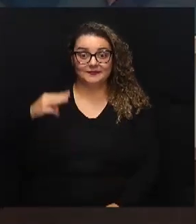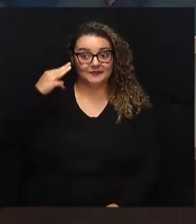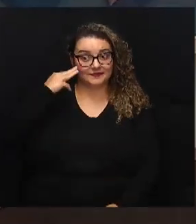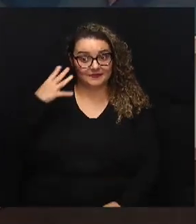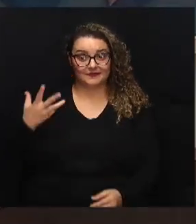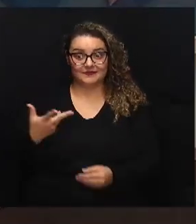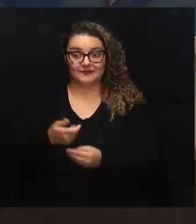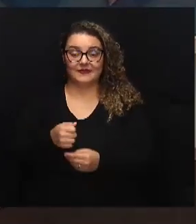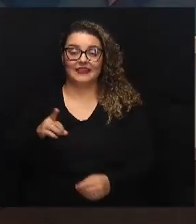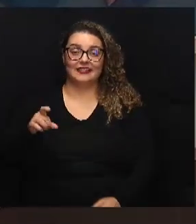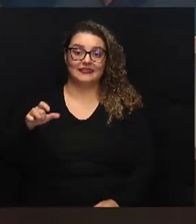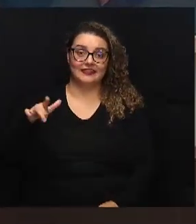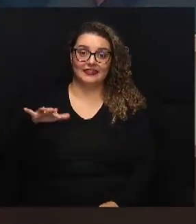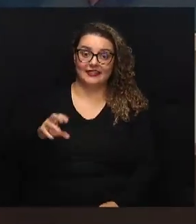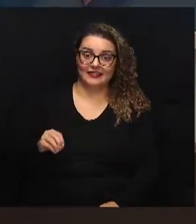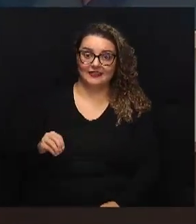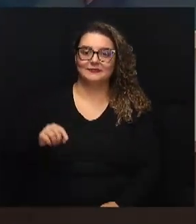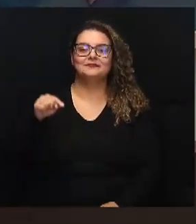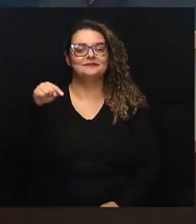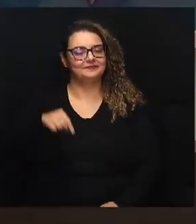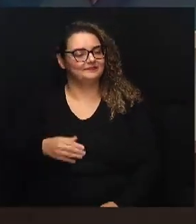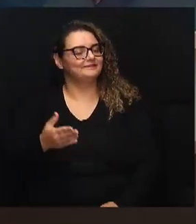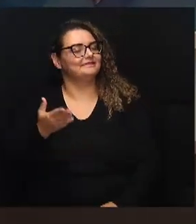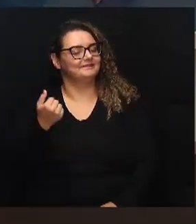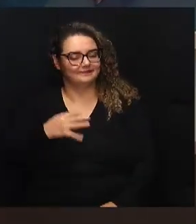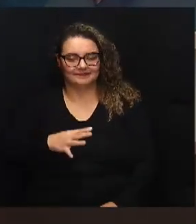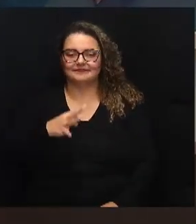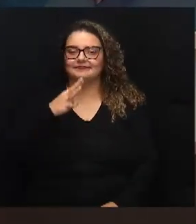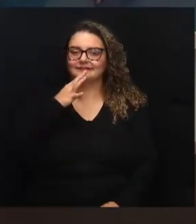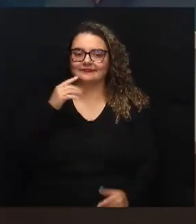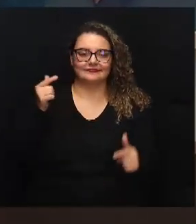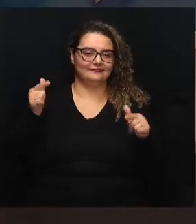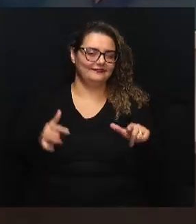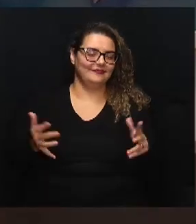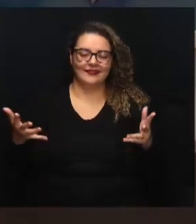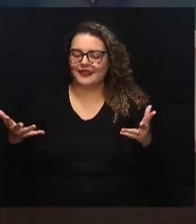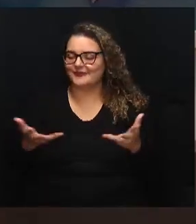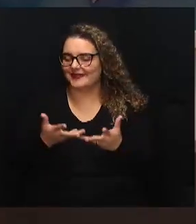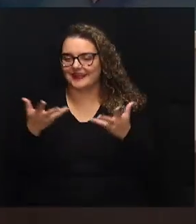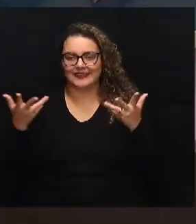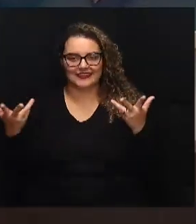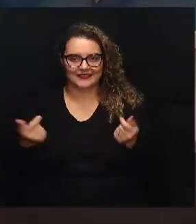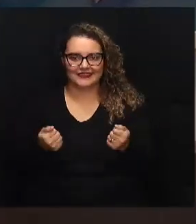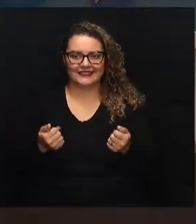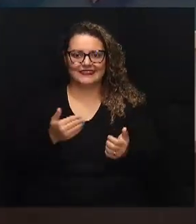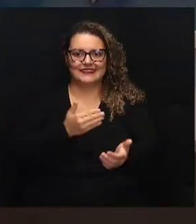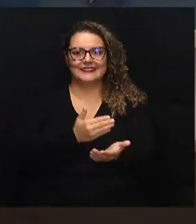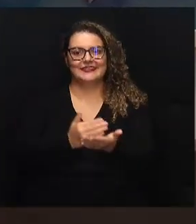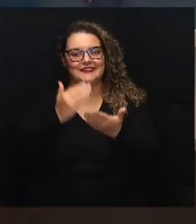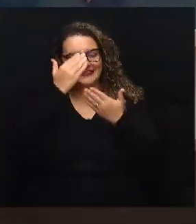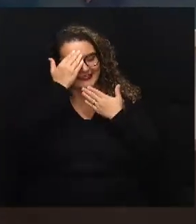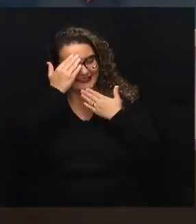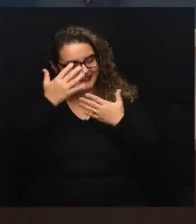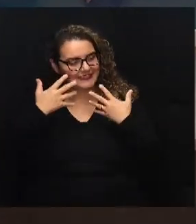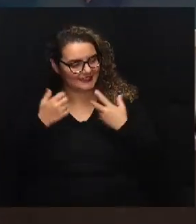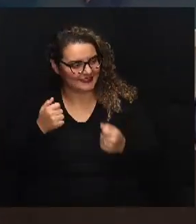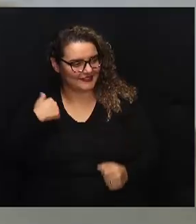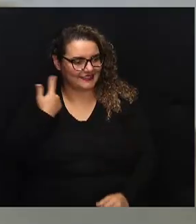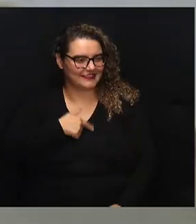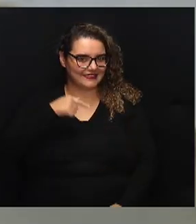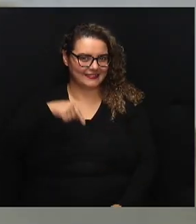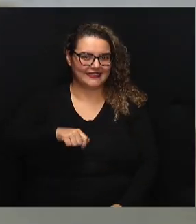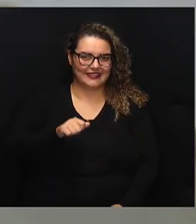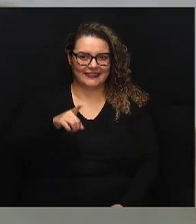Adélio Sarro, que fica aqui, você tem que conhecer porque é um espaço sensacional. Eu já começo agradecendo por nos receber aqui,